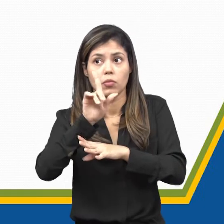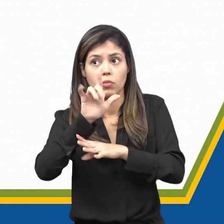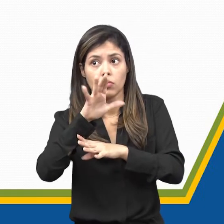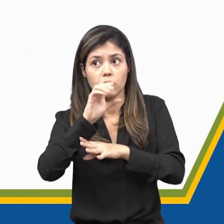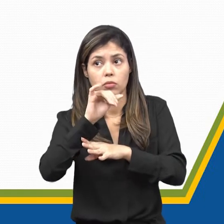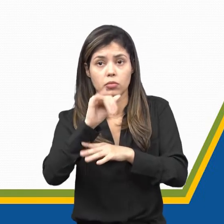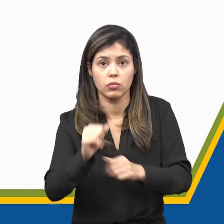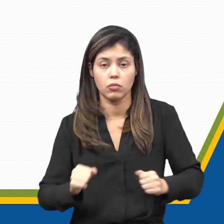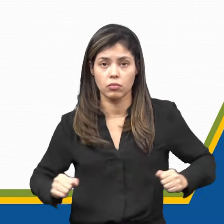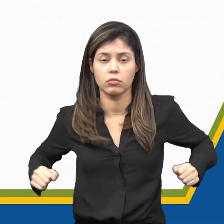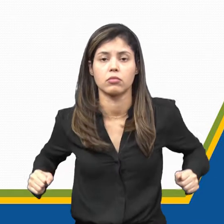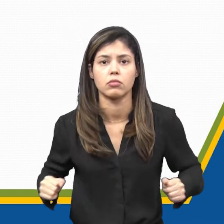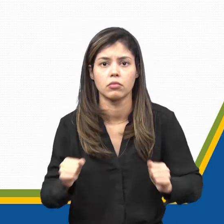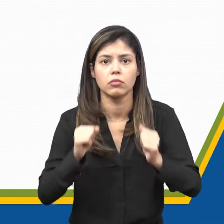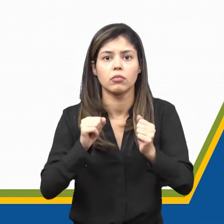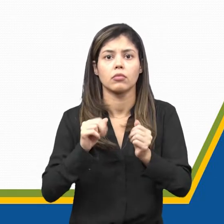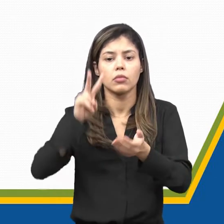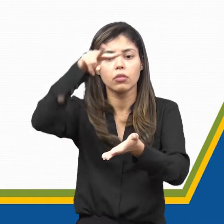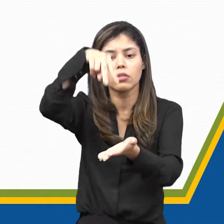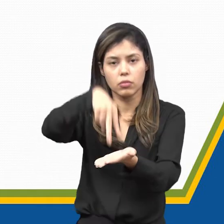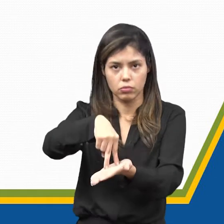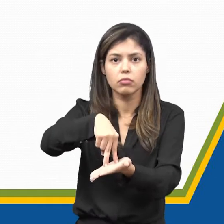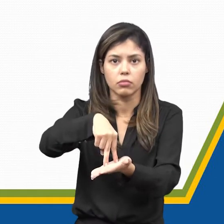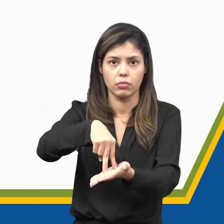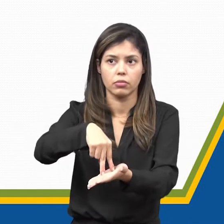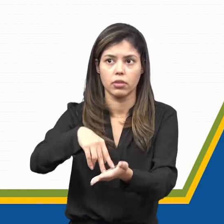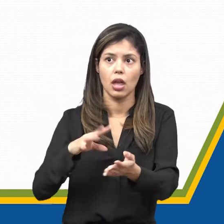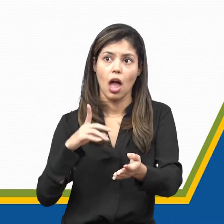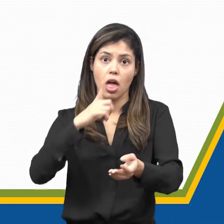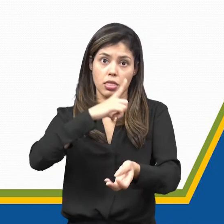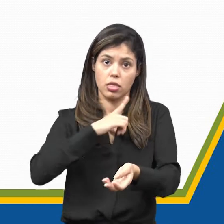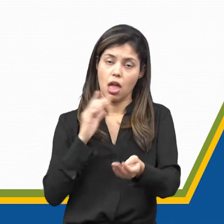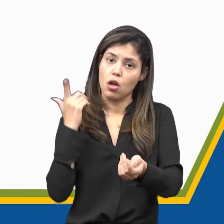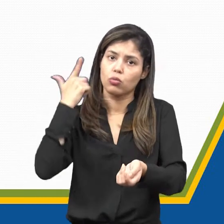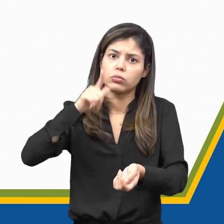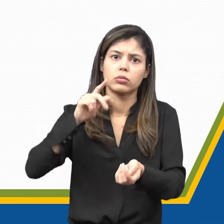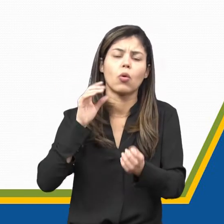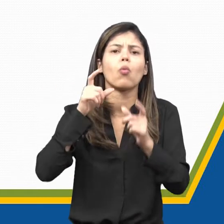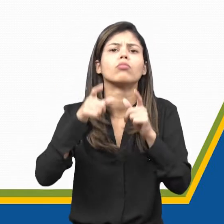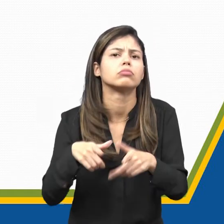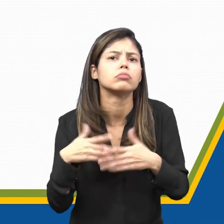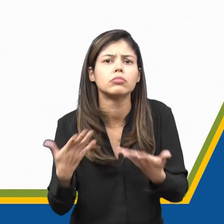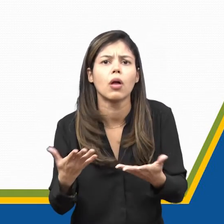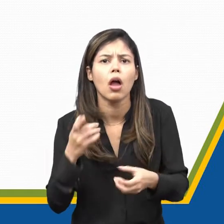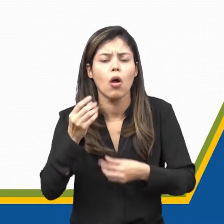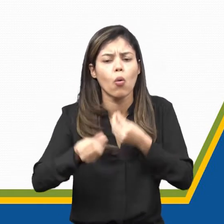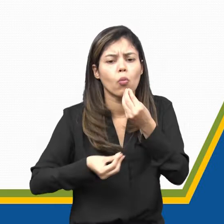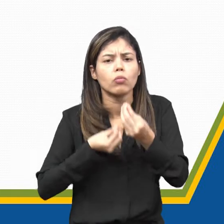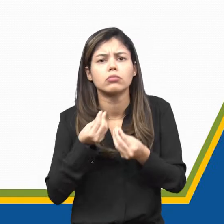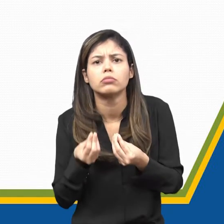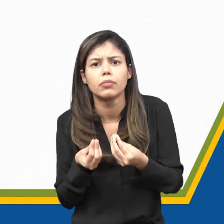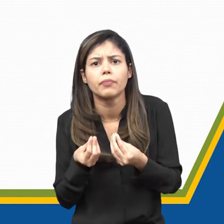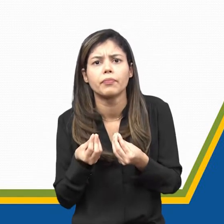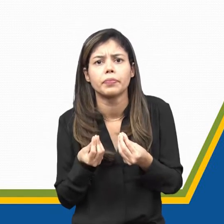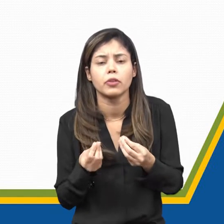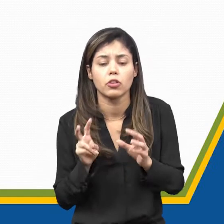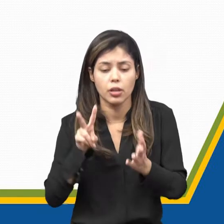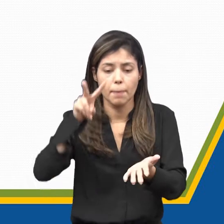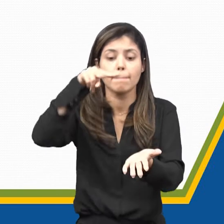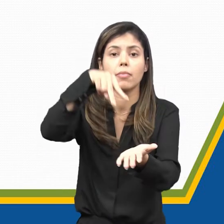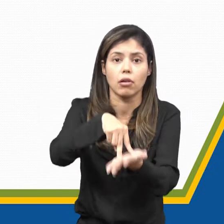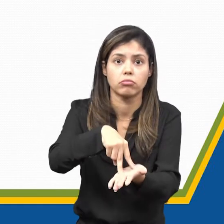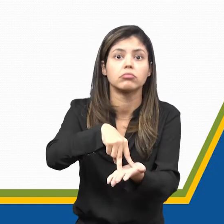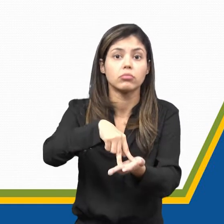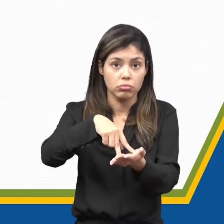com os seus braços e saltar e pular o mais distante possível. Onde ele cair, onde